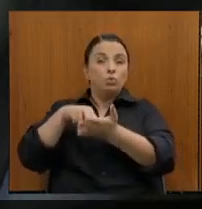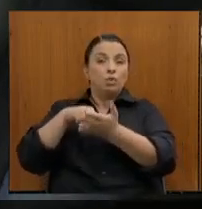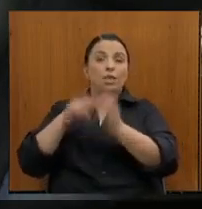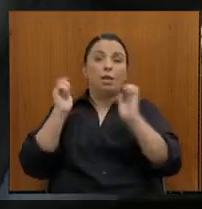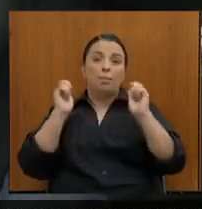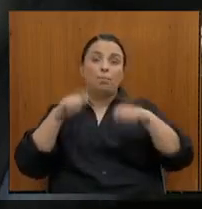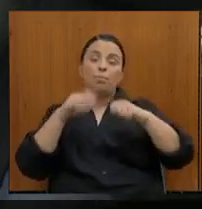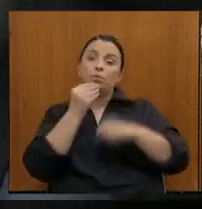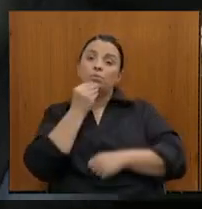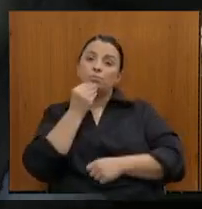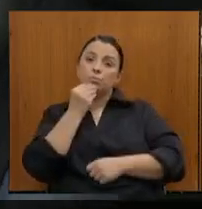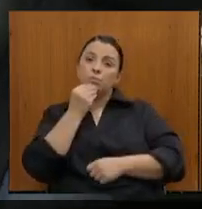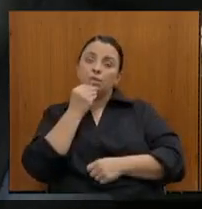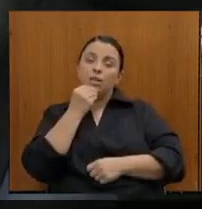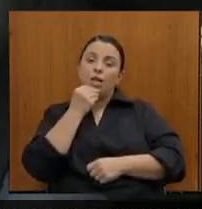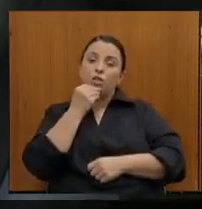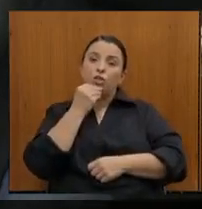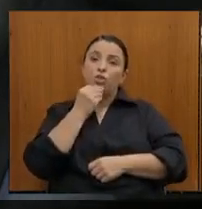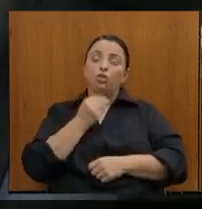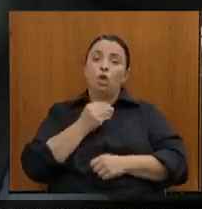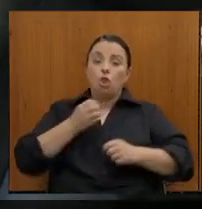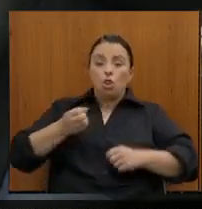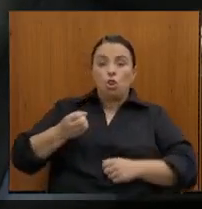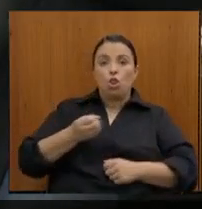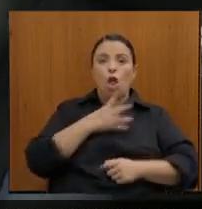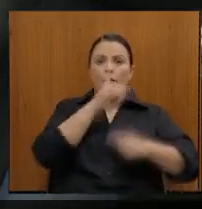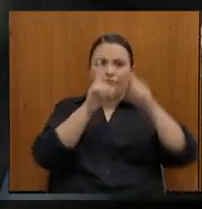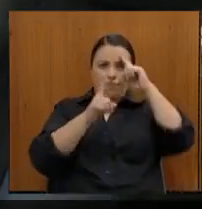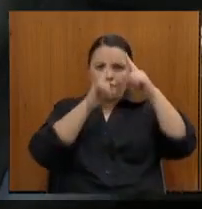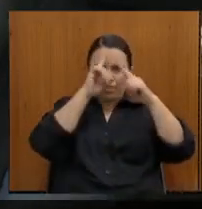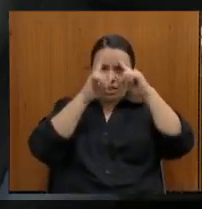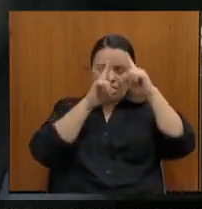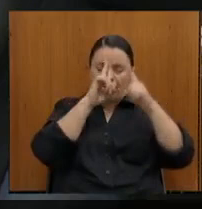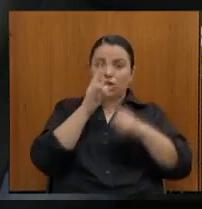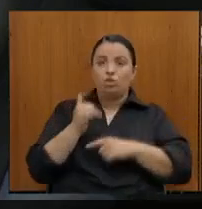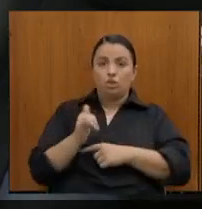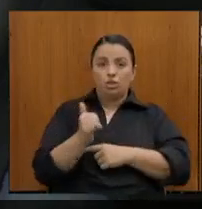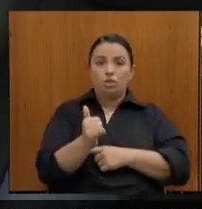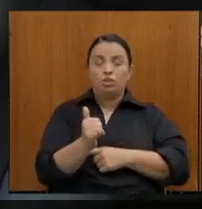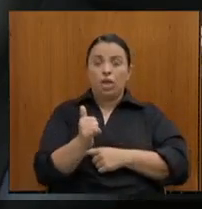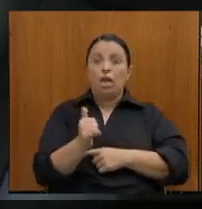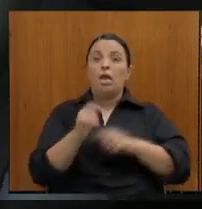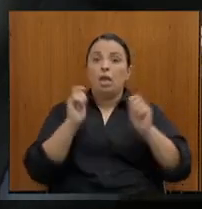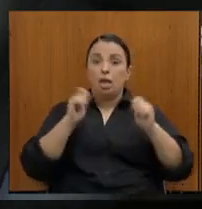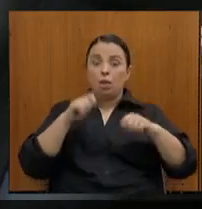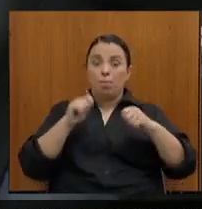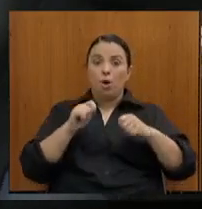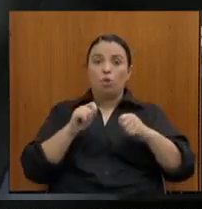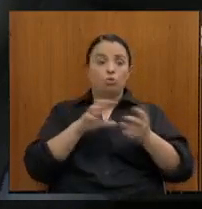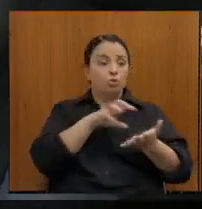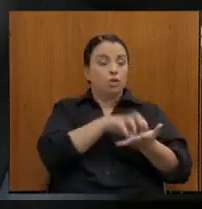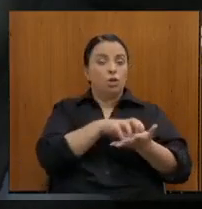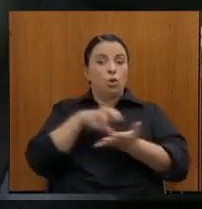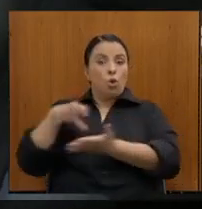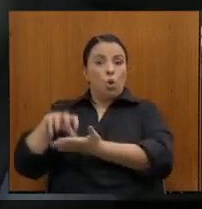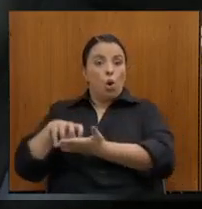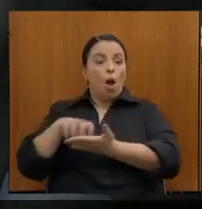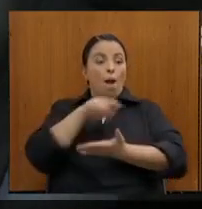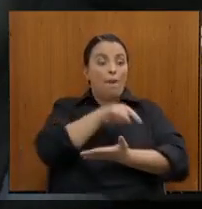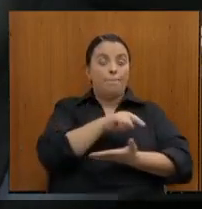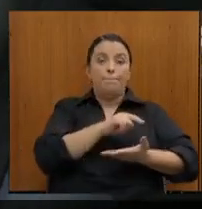energética fácil gente que de mãos dadas os setores públicos e privados